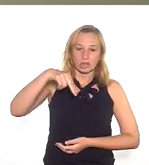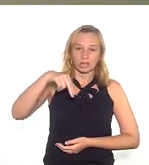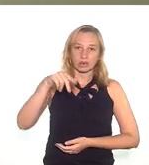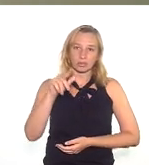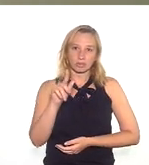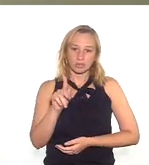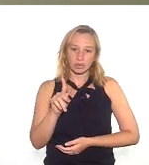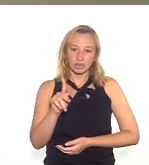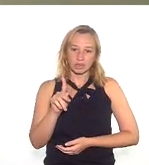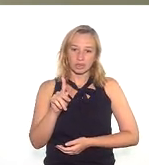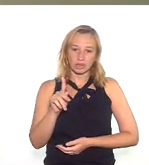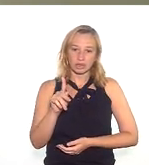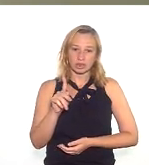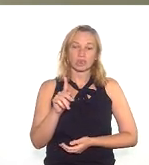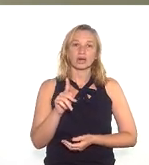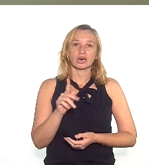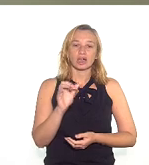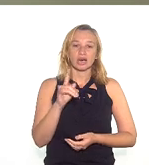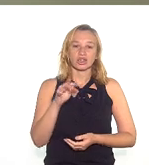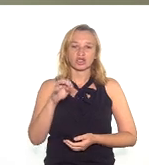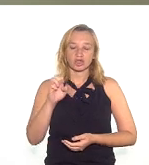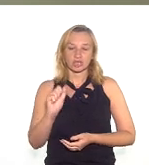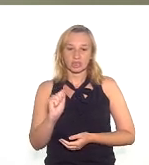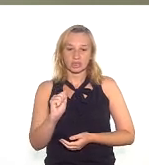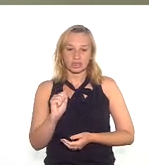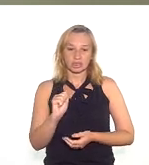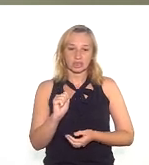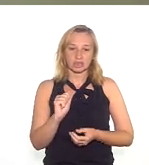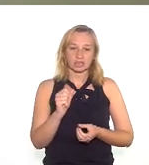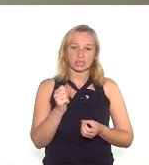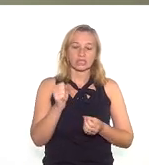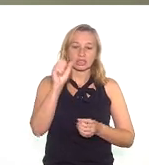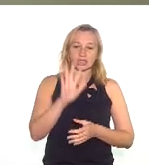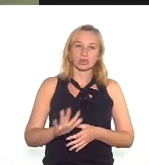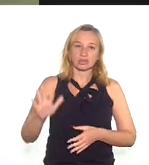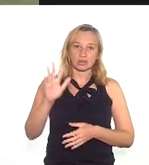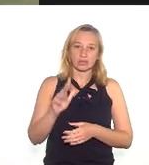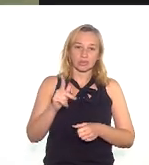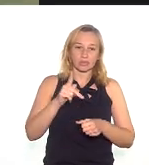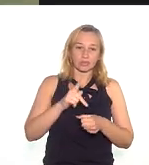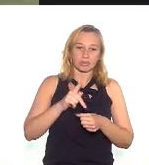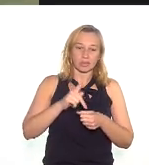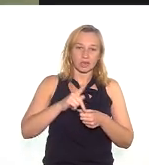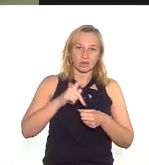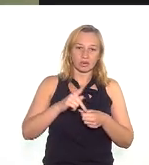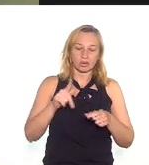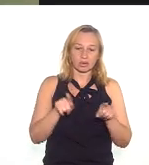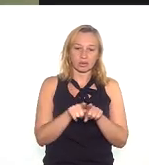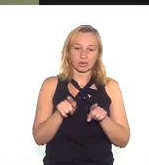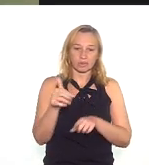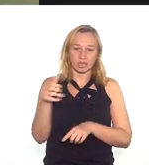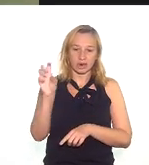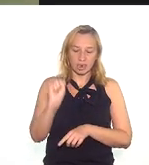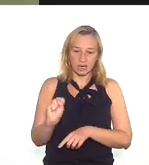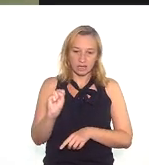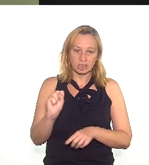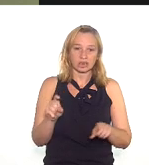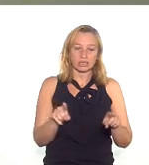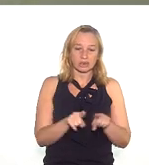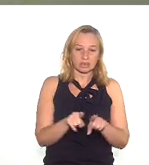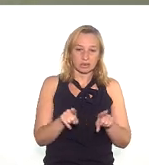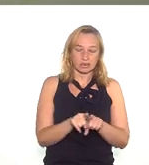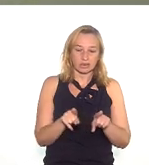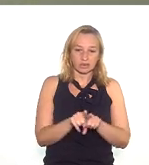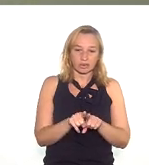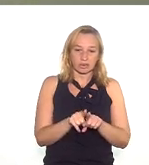Agência Nacional de Petróleo e Gás, e pela Secretaria de Estado de Fazenda, das minutas de convênios